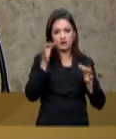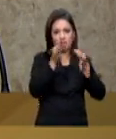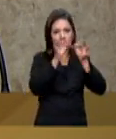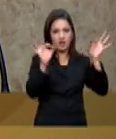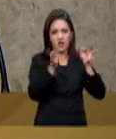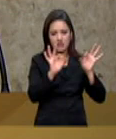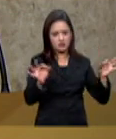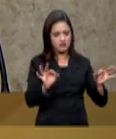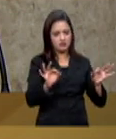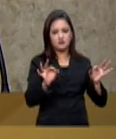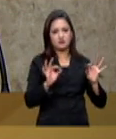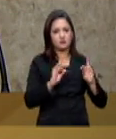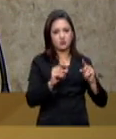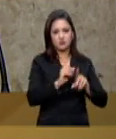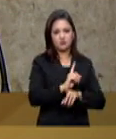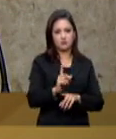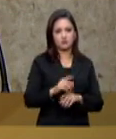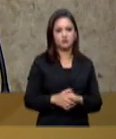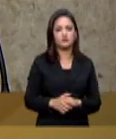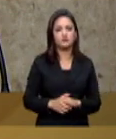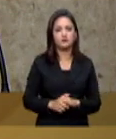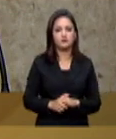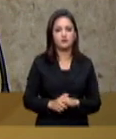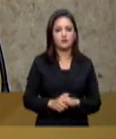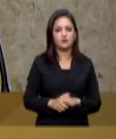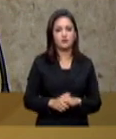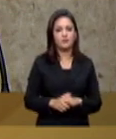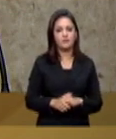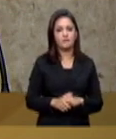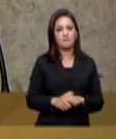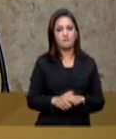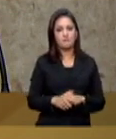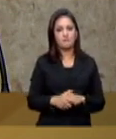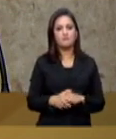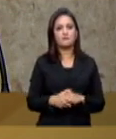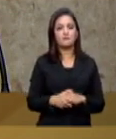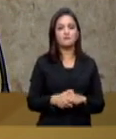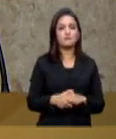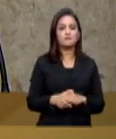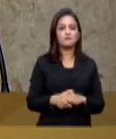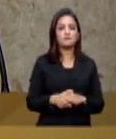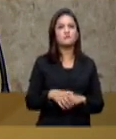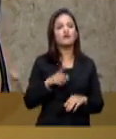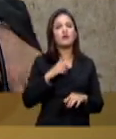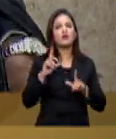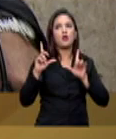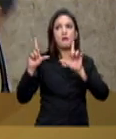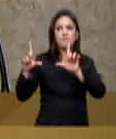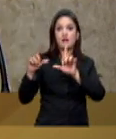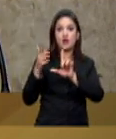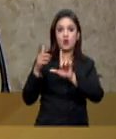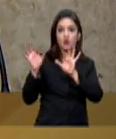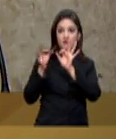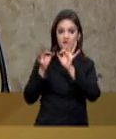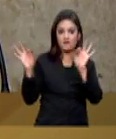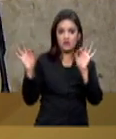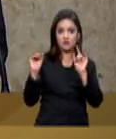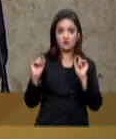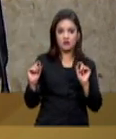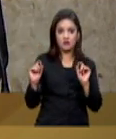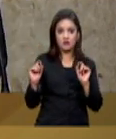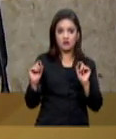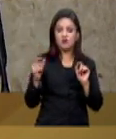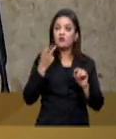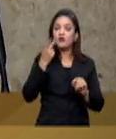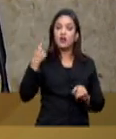relativa aos alunos de direito que foram... 1932. Está pela guerra. E a outra foi uma frase simples que dizia assim,